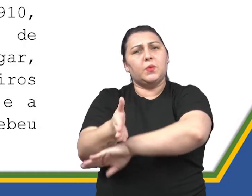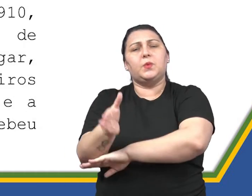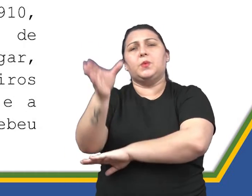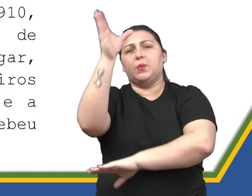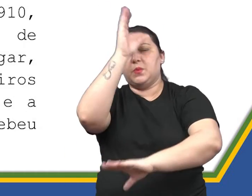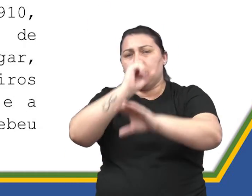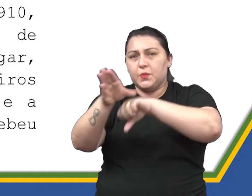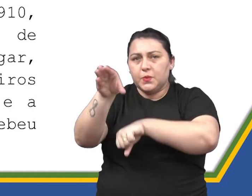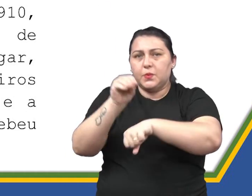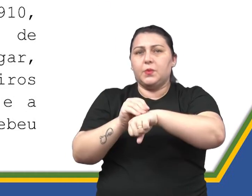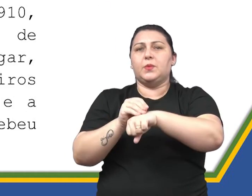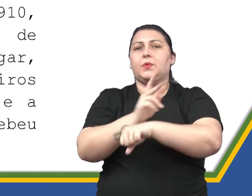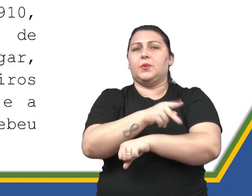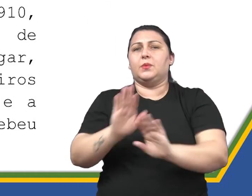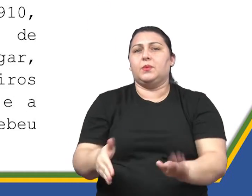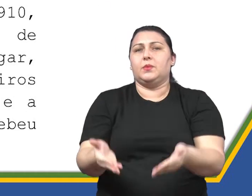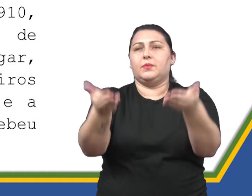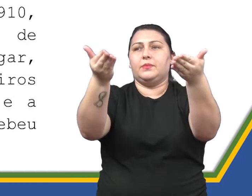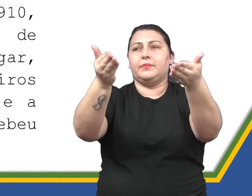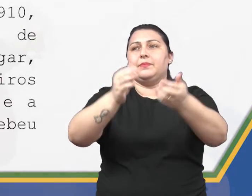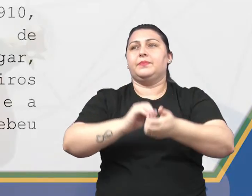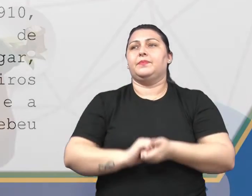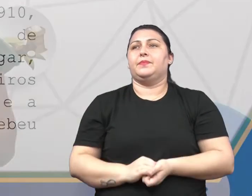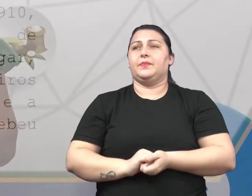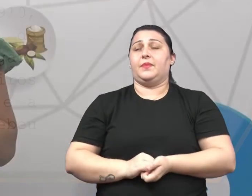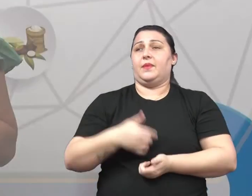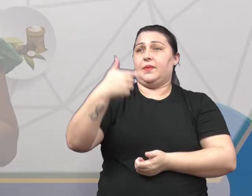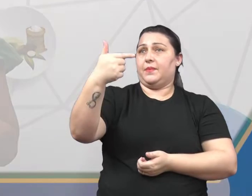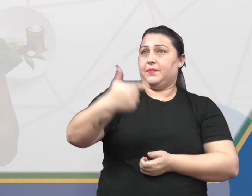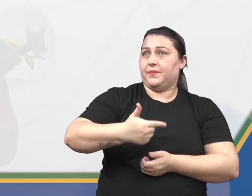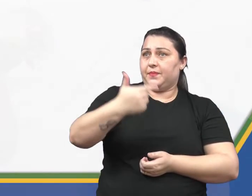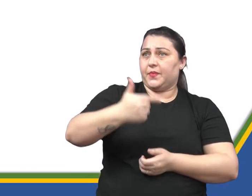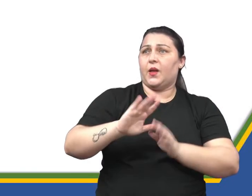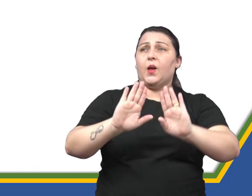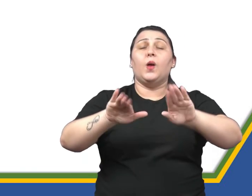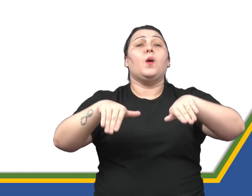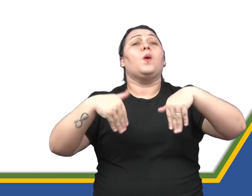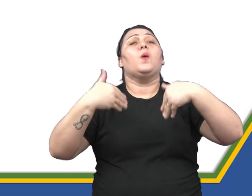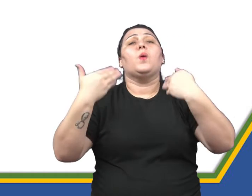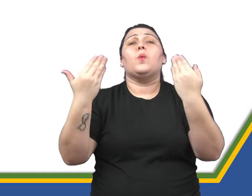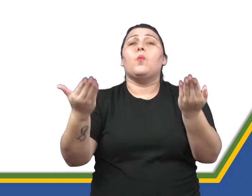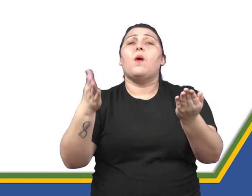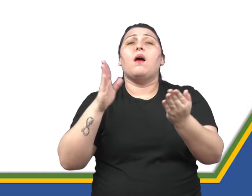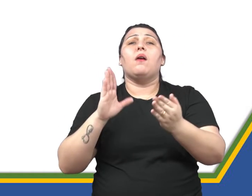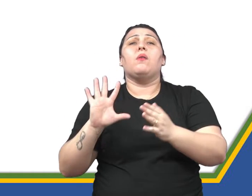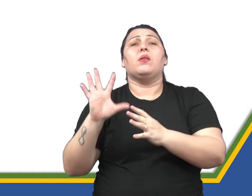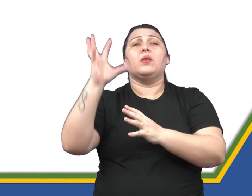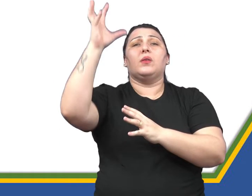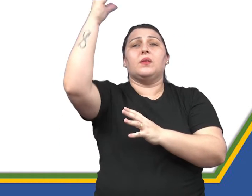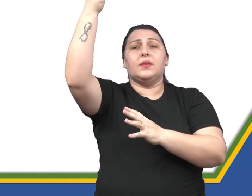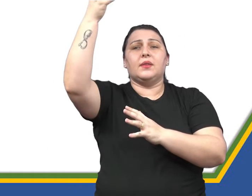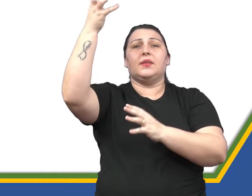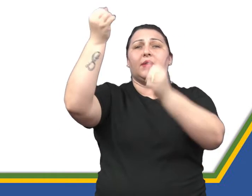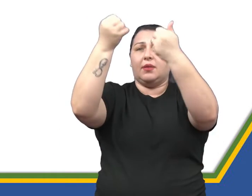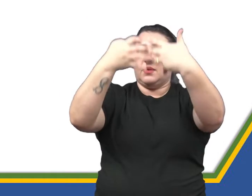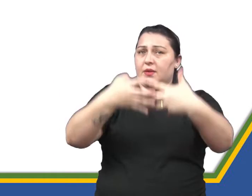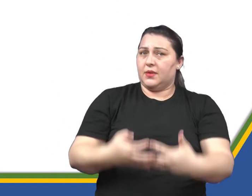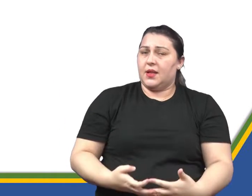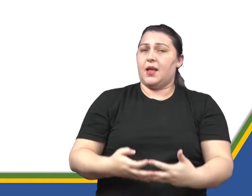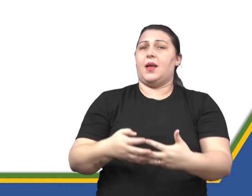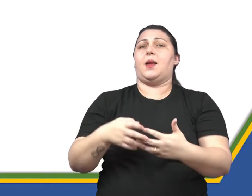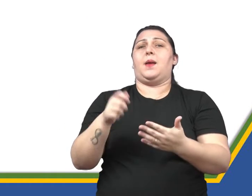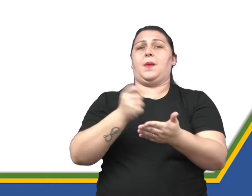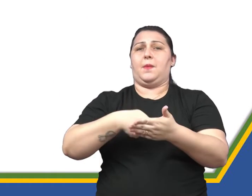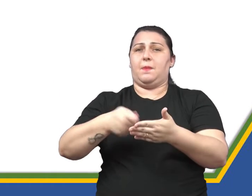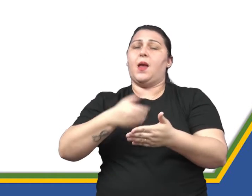o estímulo de suas professoras. Questão 2. Qual o fato que está sendo relatado pelo autor